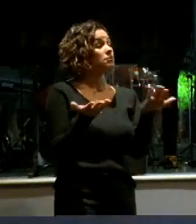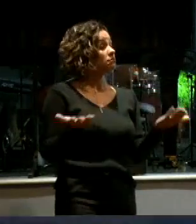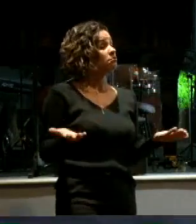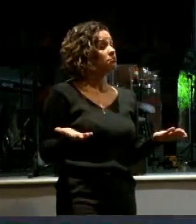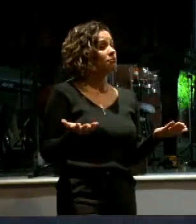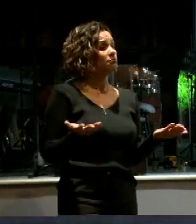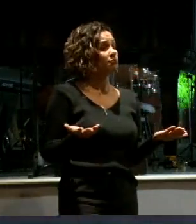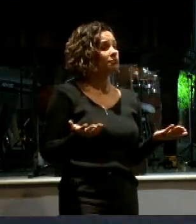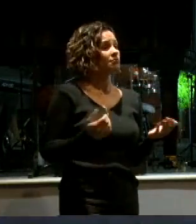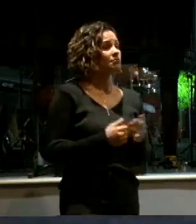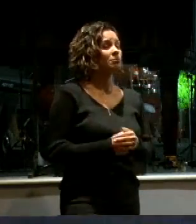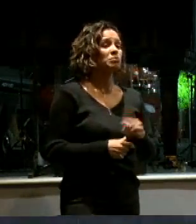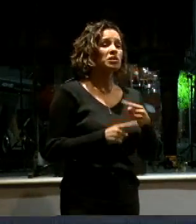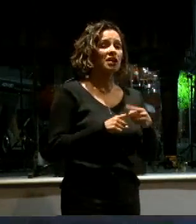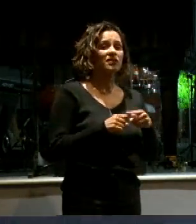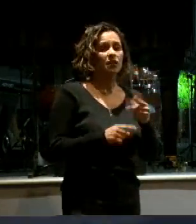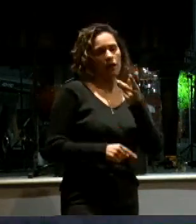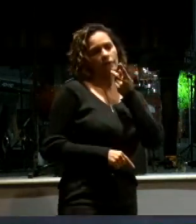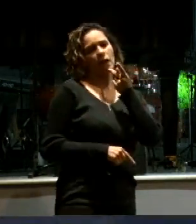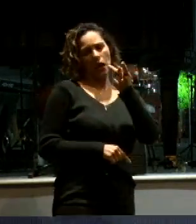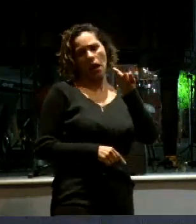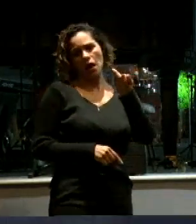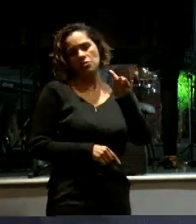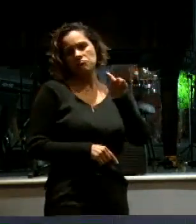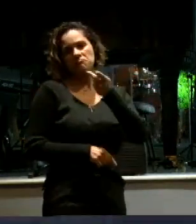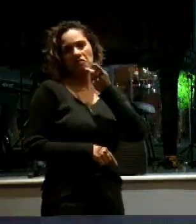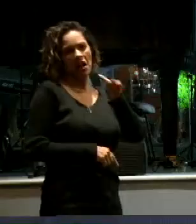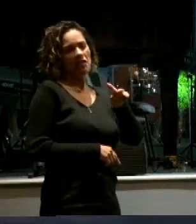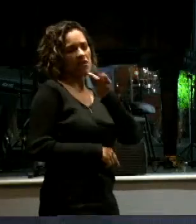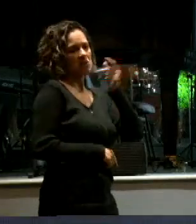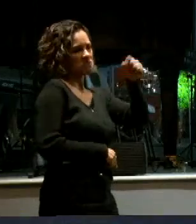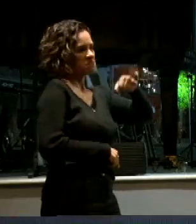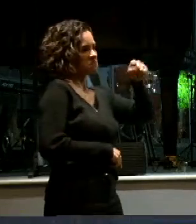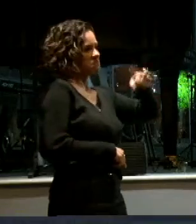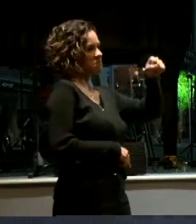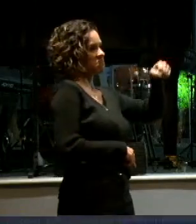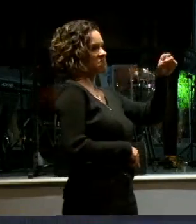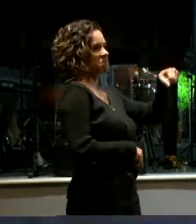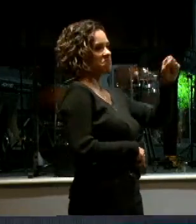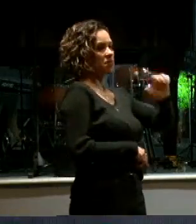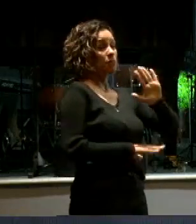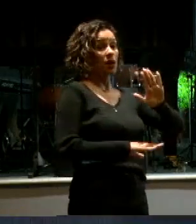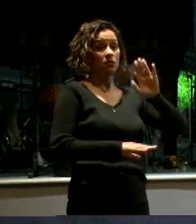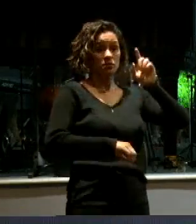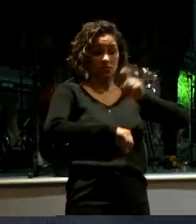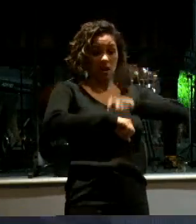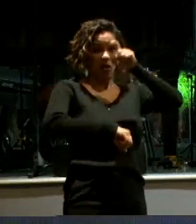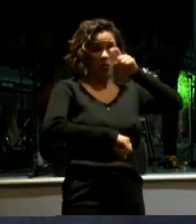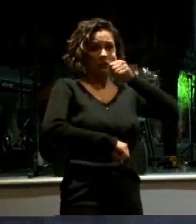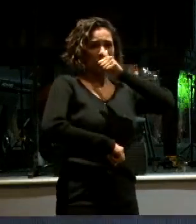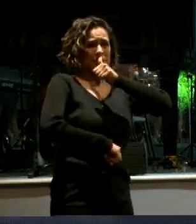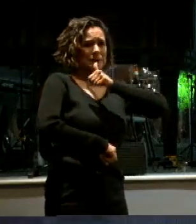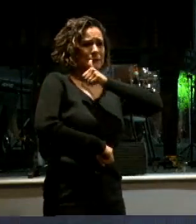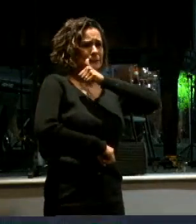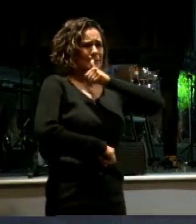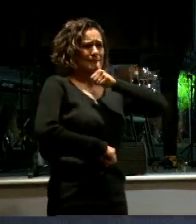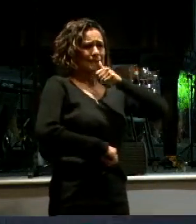Porque dizer de boca é fácil. Na hora que tem um sacrifício, você vai ver se você crê mesmo.